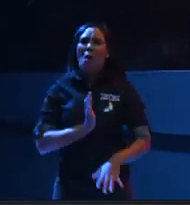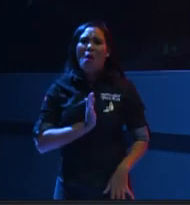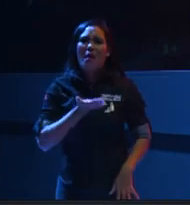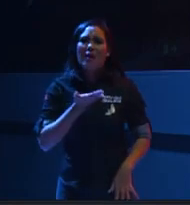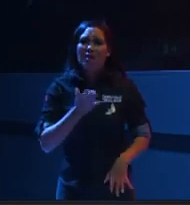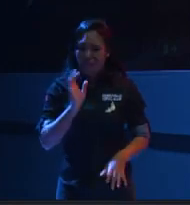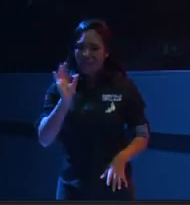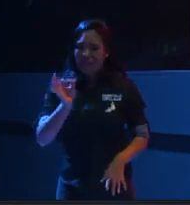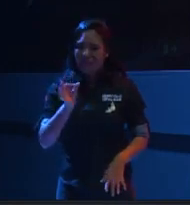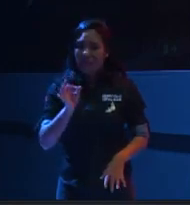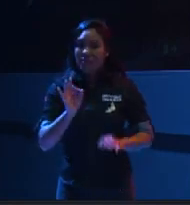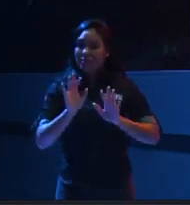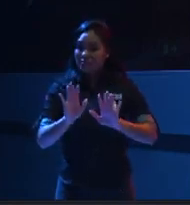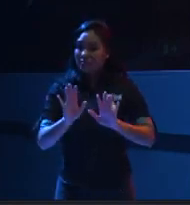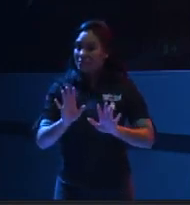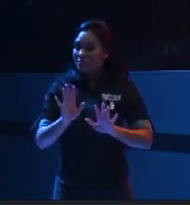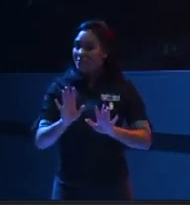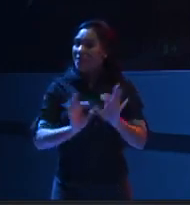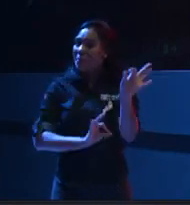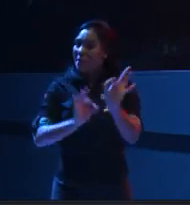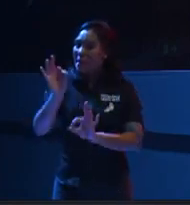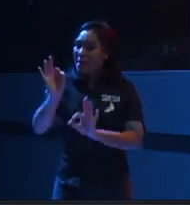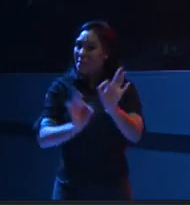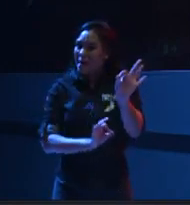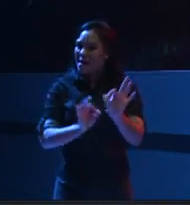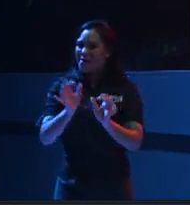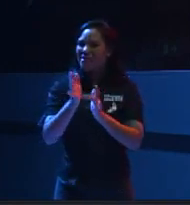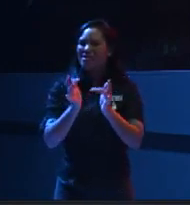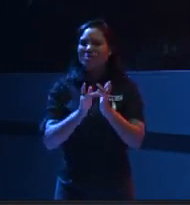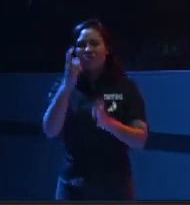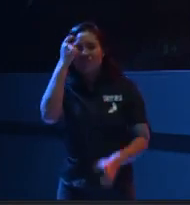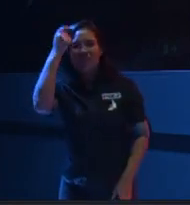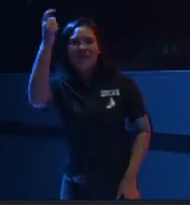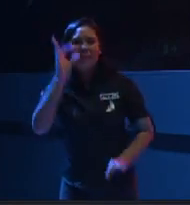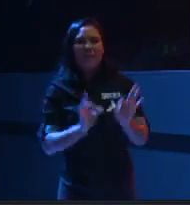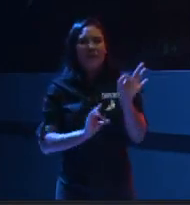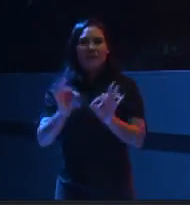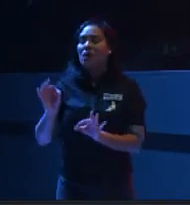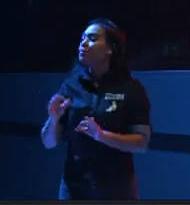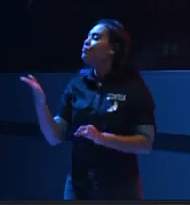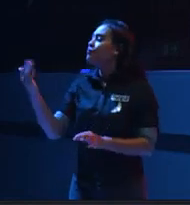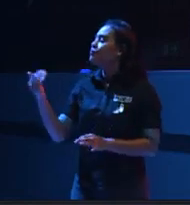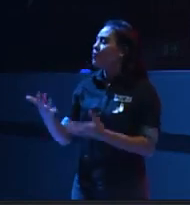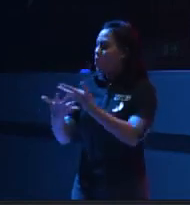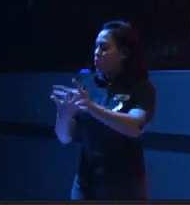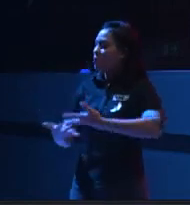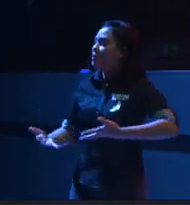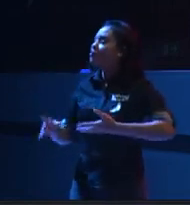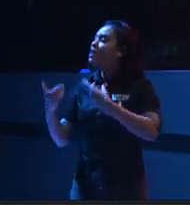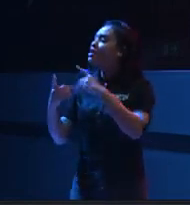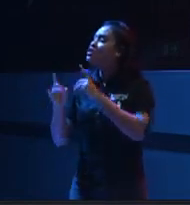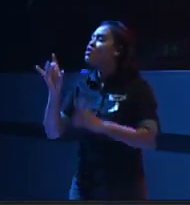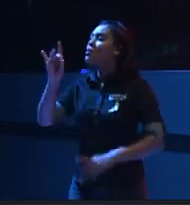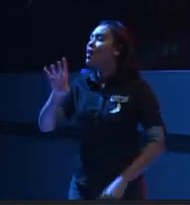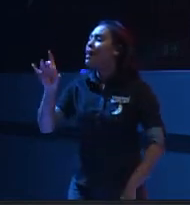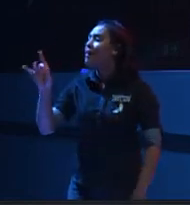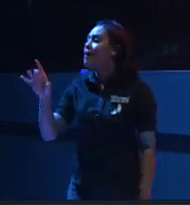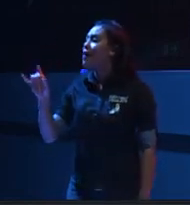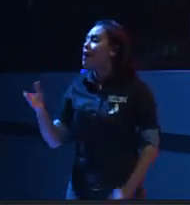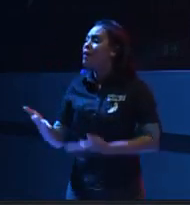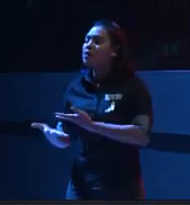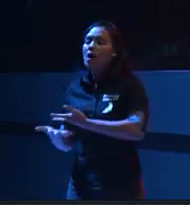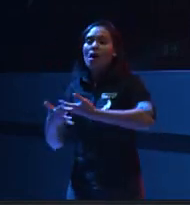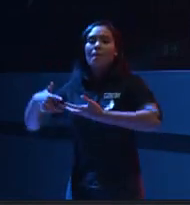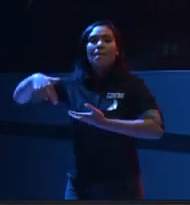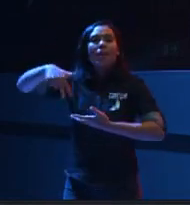E aí Cada poço mas alguns discípulos vão sair e entregar para uma fileira e a coisa vai fluir todo mundo vai comer